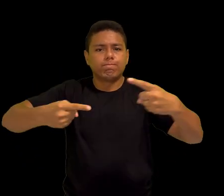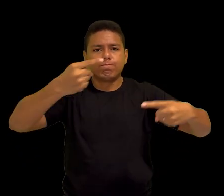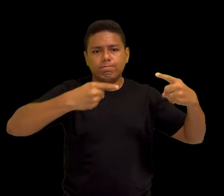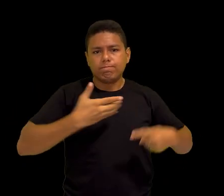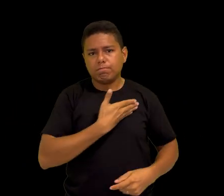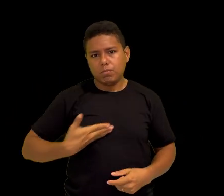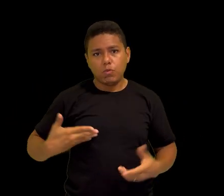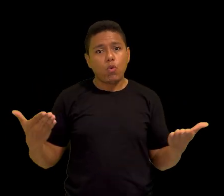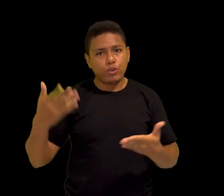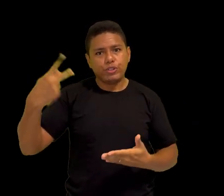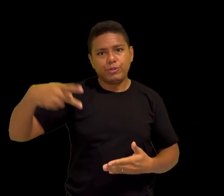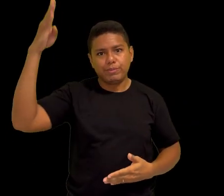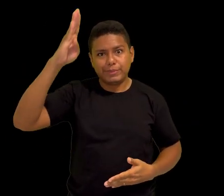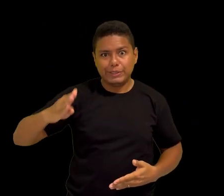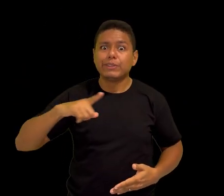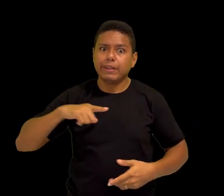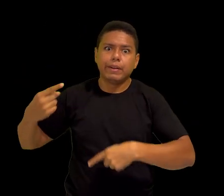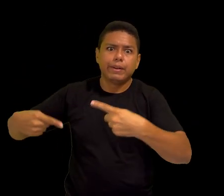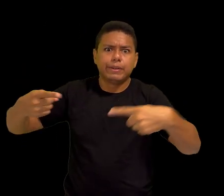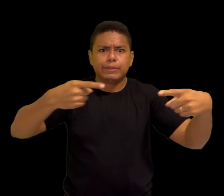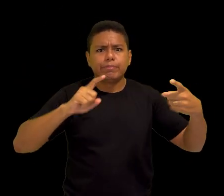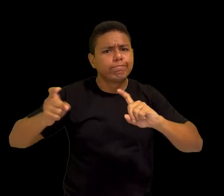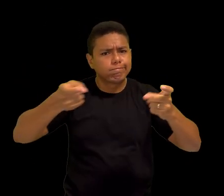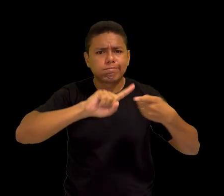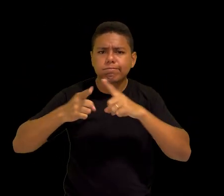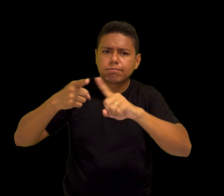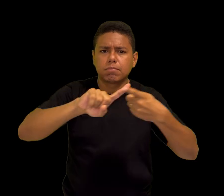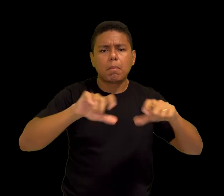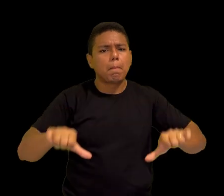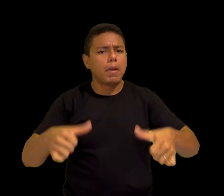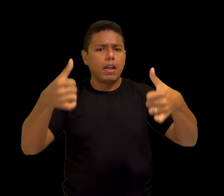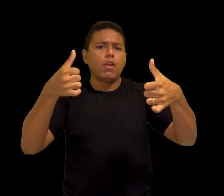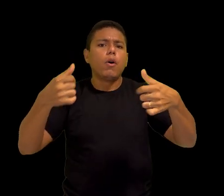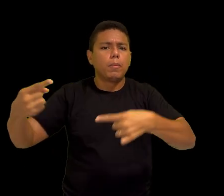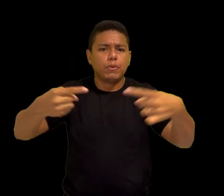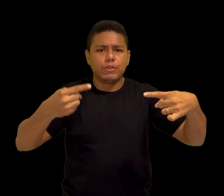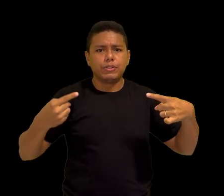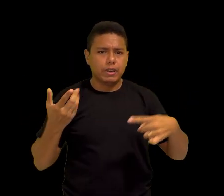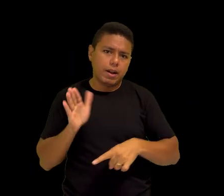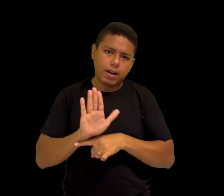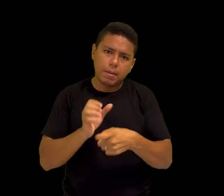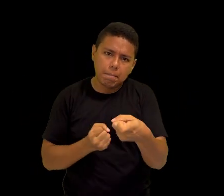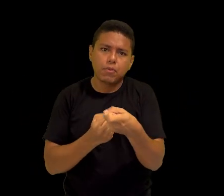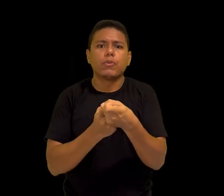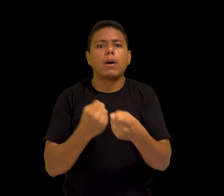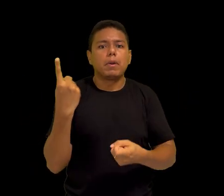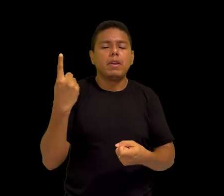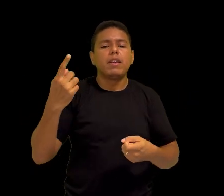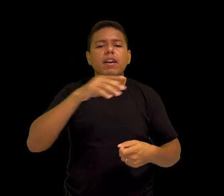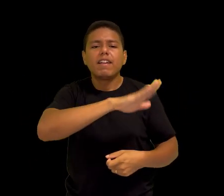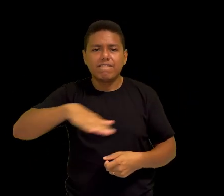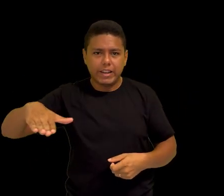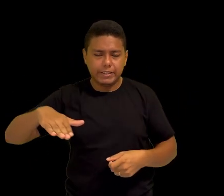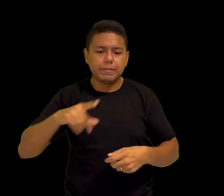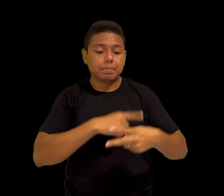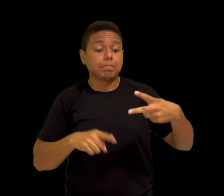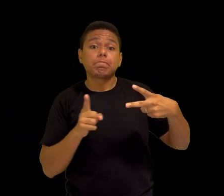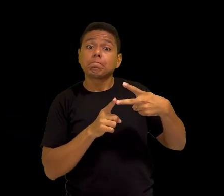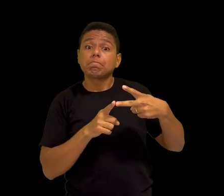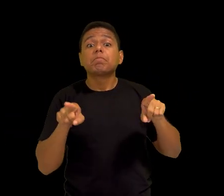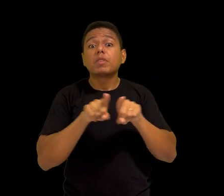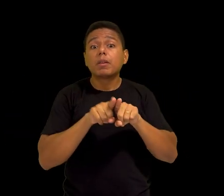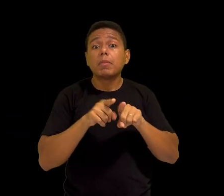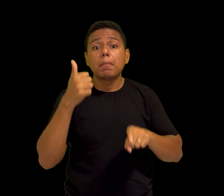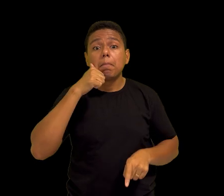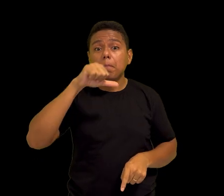públicas, porque hoje o Brasil vem discutindo, né, o aprimoramento de políticas para a primeira infância. A outra novidade é a gente ter, para as mães